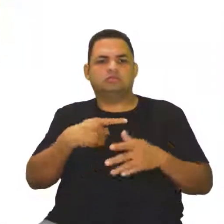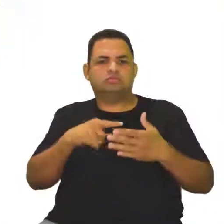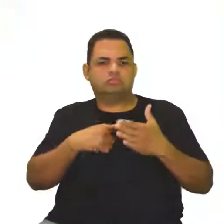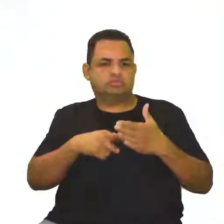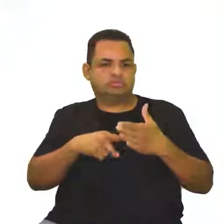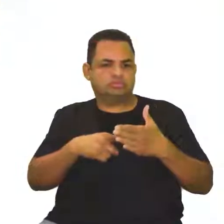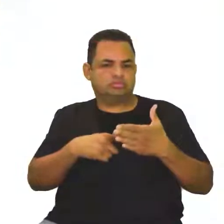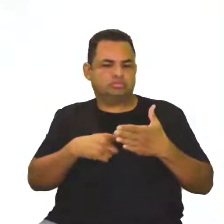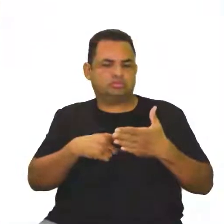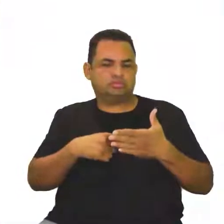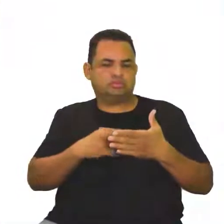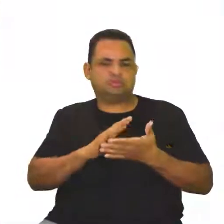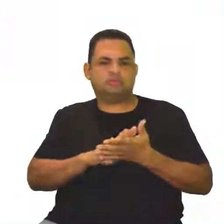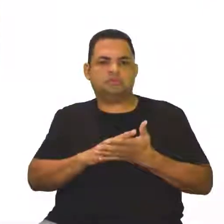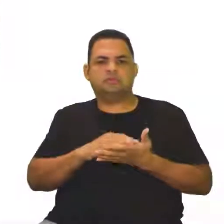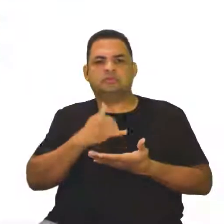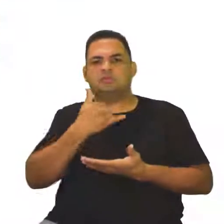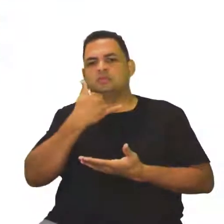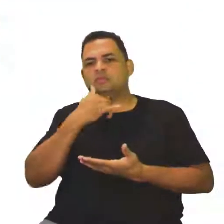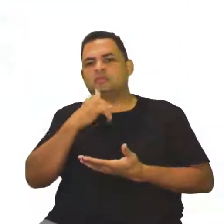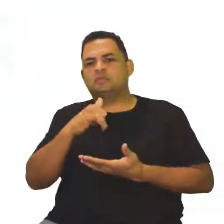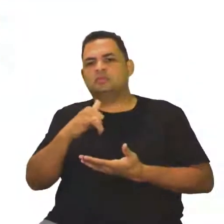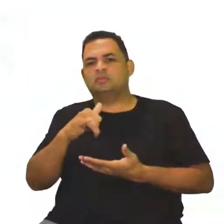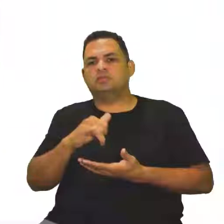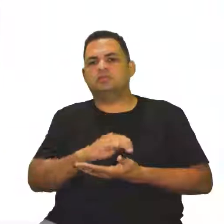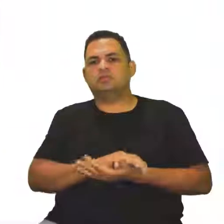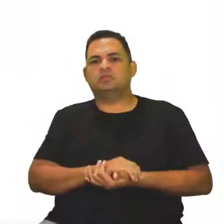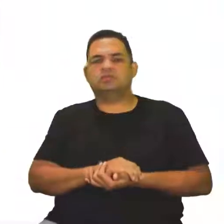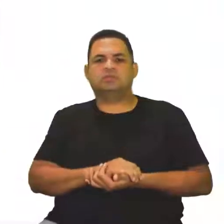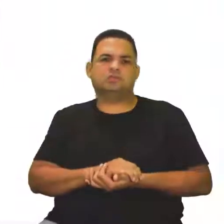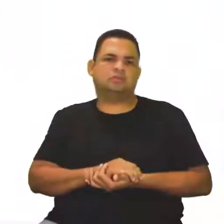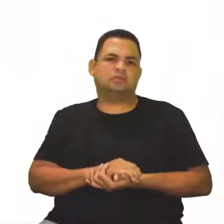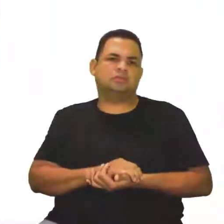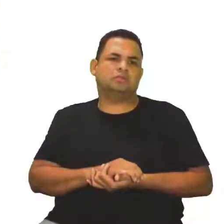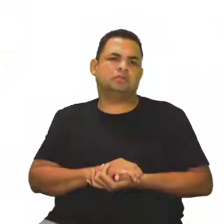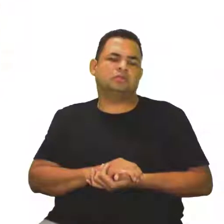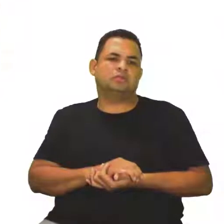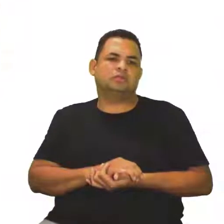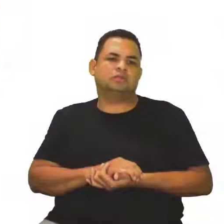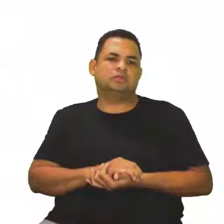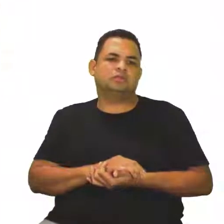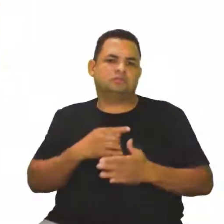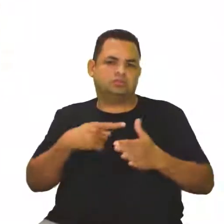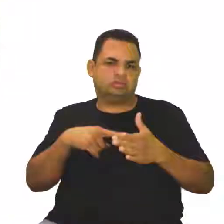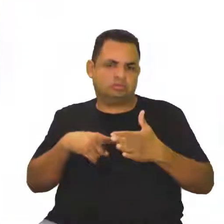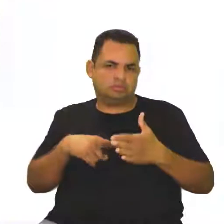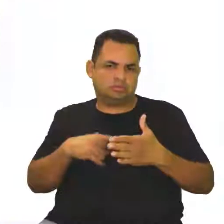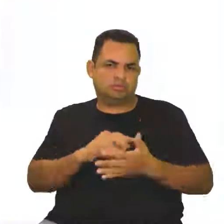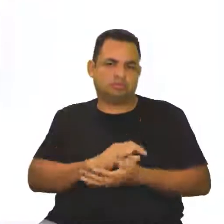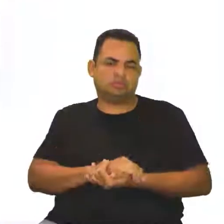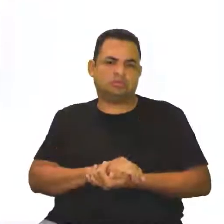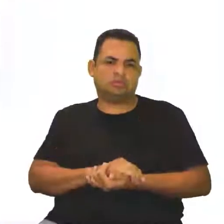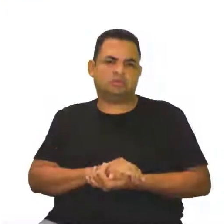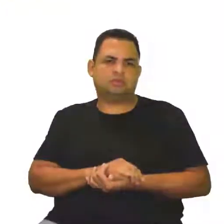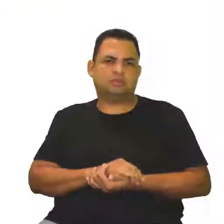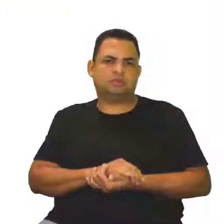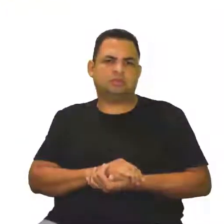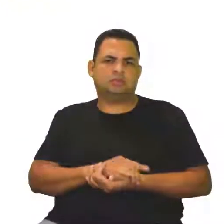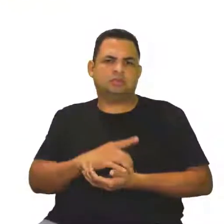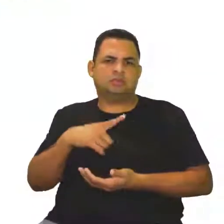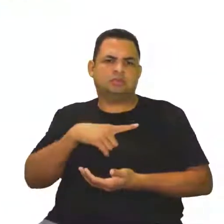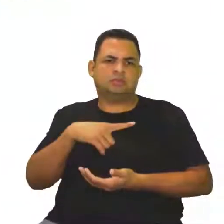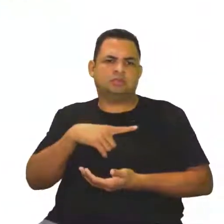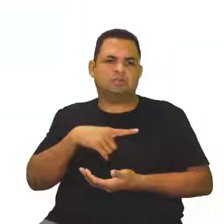outros geradores, aqui lá são receptores, esse aqui são geradores, que são geralmente motores, tá bom? E nós também